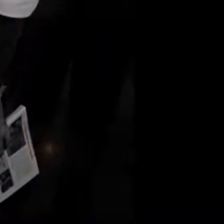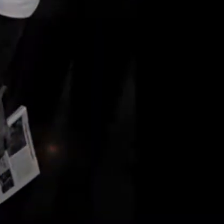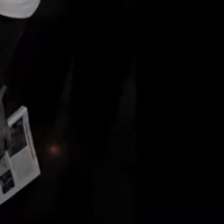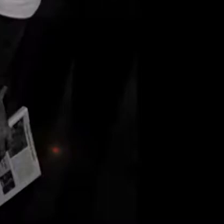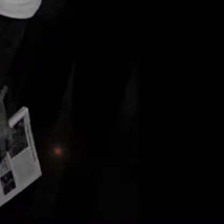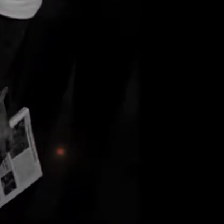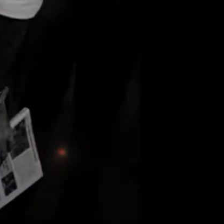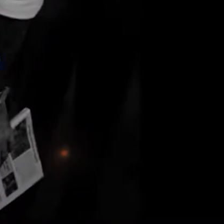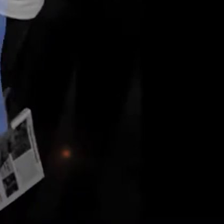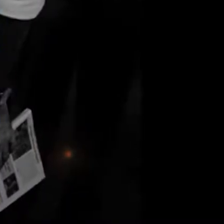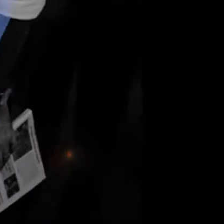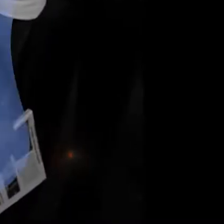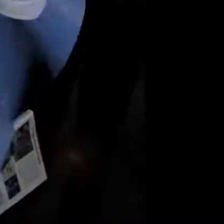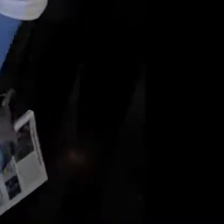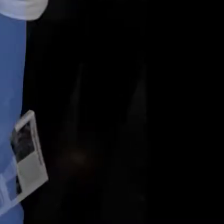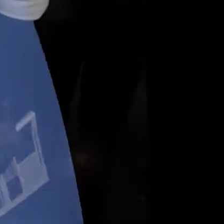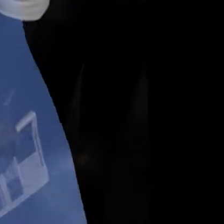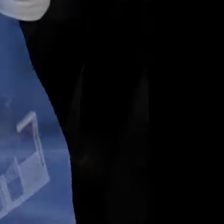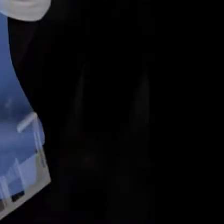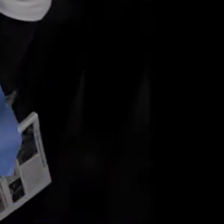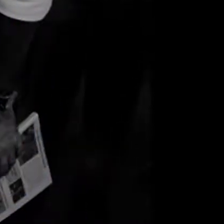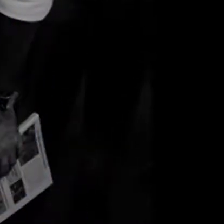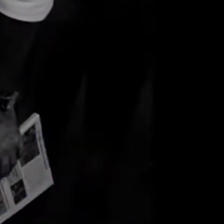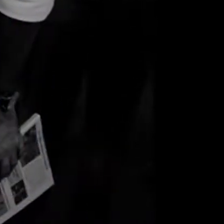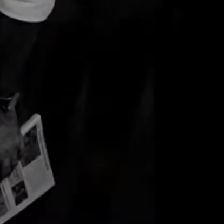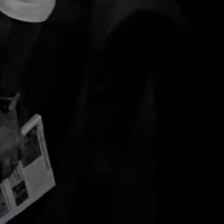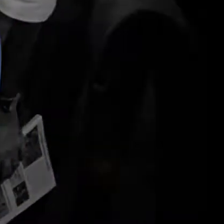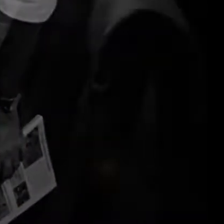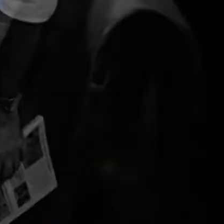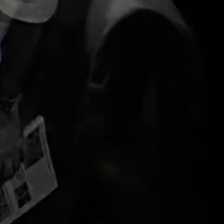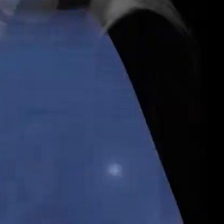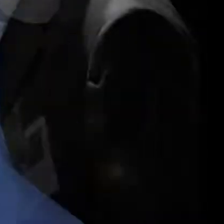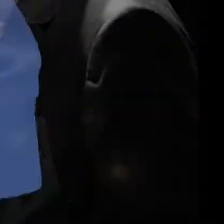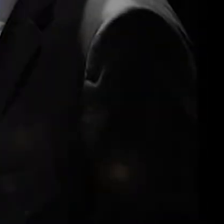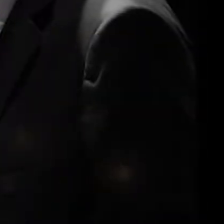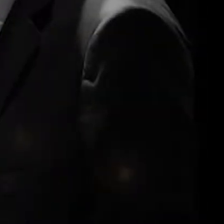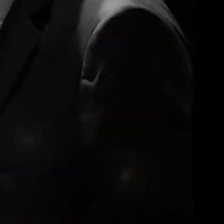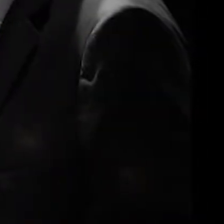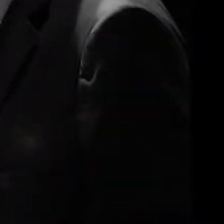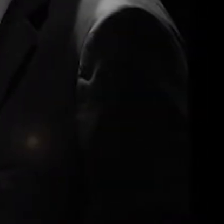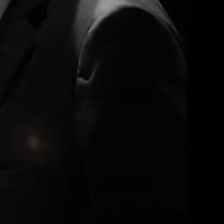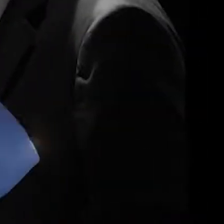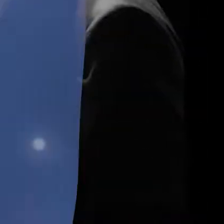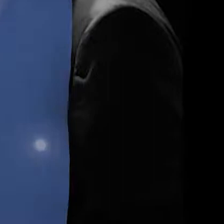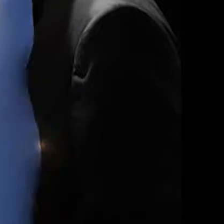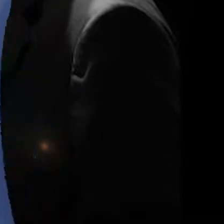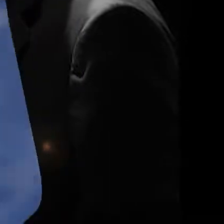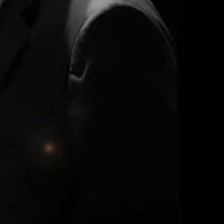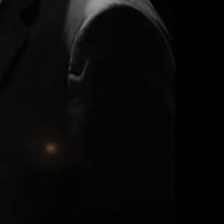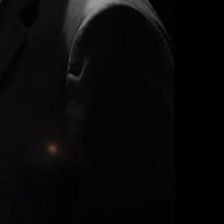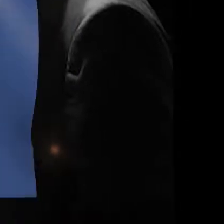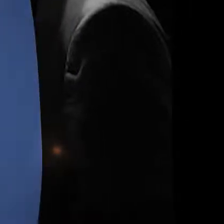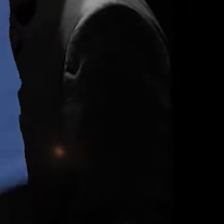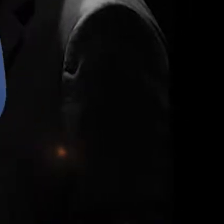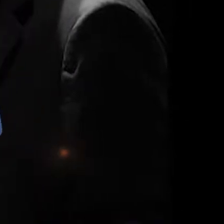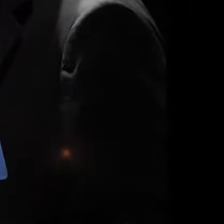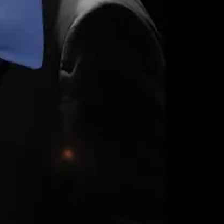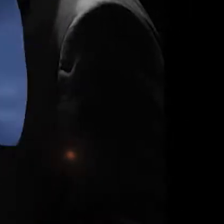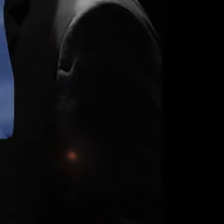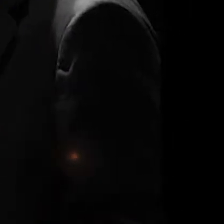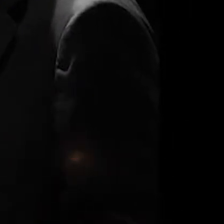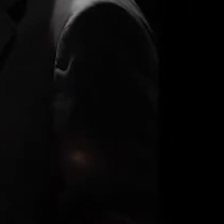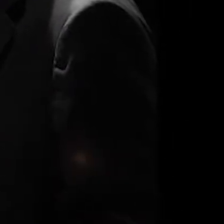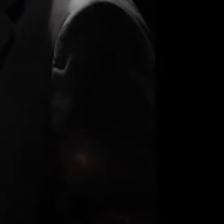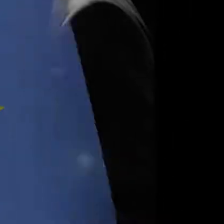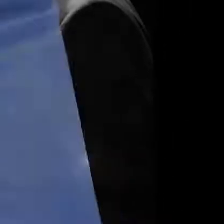em 2015 para reduzir a espera por atendimentos de atenção em saúde pelo SUS nos 79